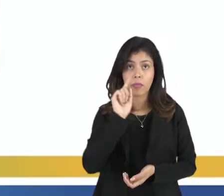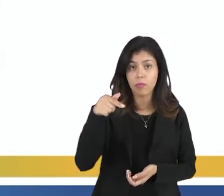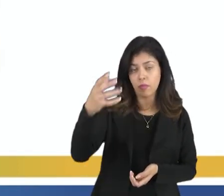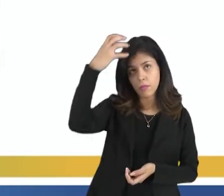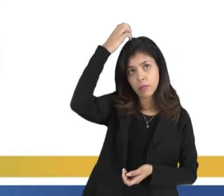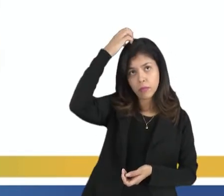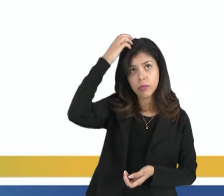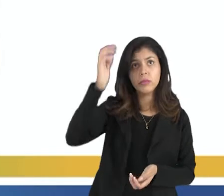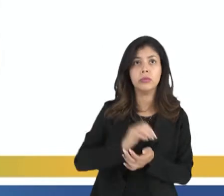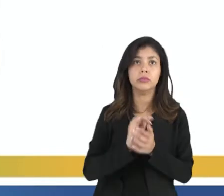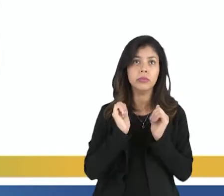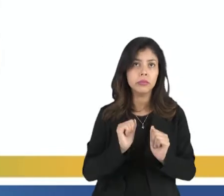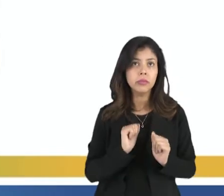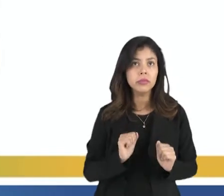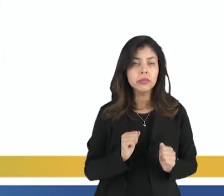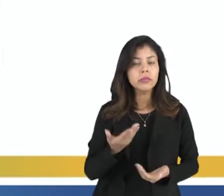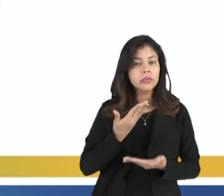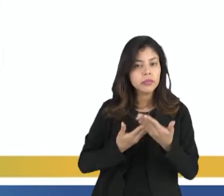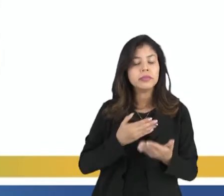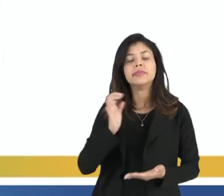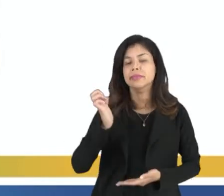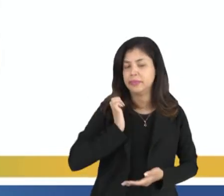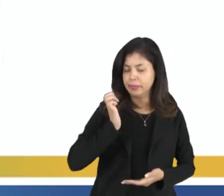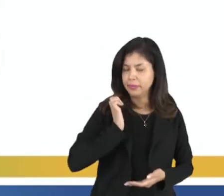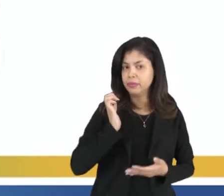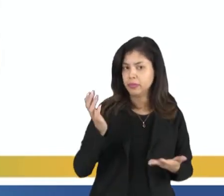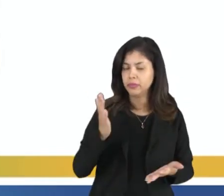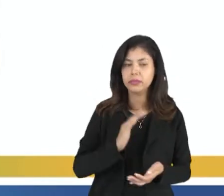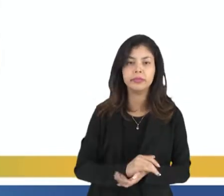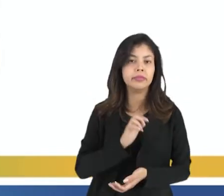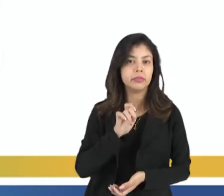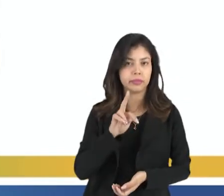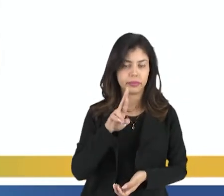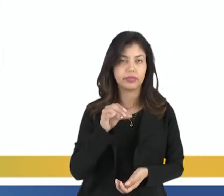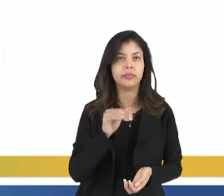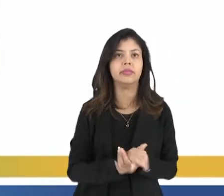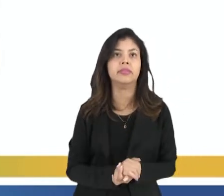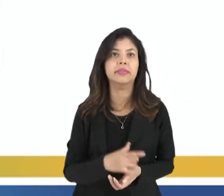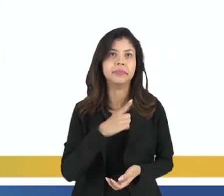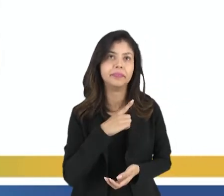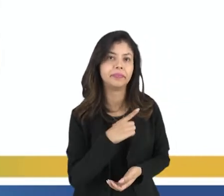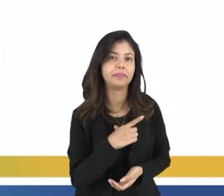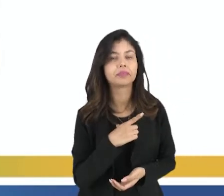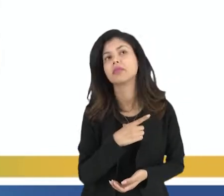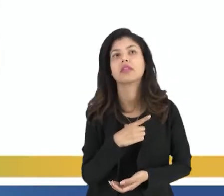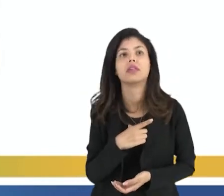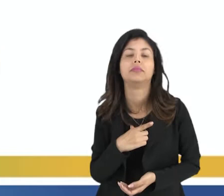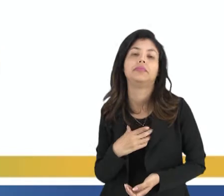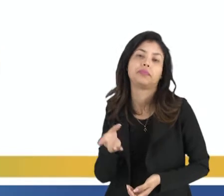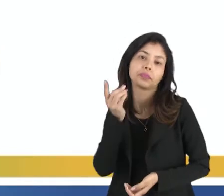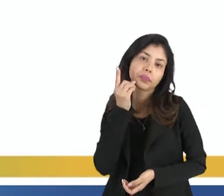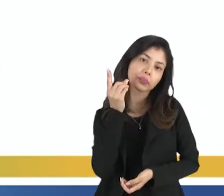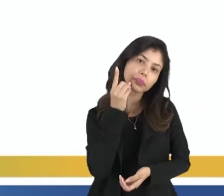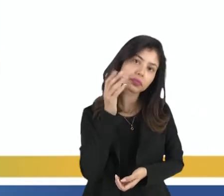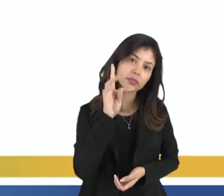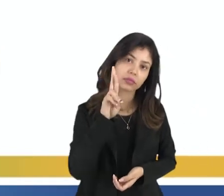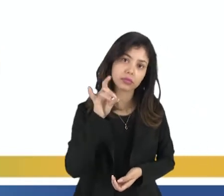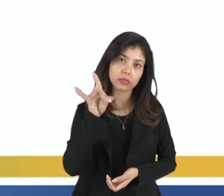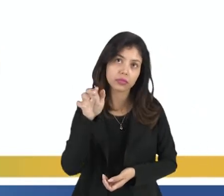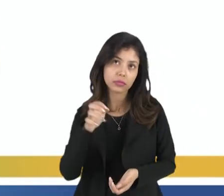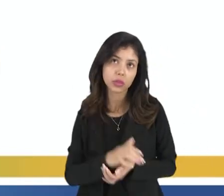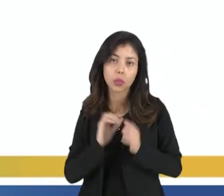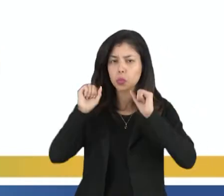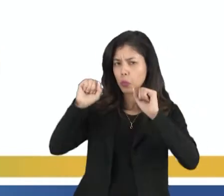rainha podia reconciliar com as elites, né, então, por que então a gente tem esse endeusamento, né, esse dia aí de Tiradentes que